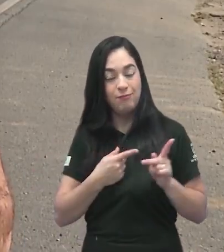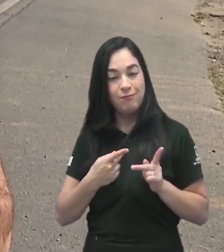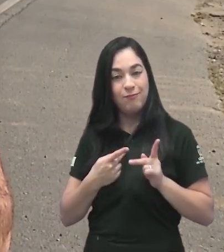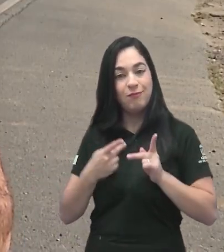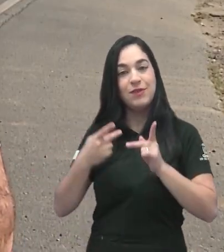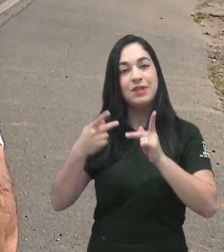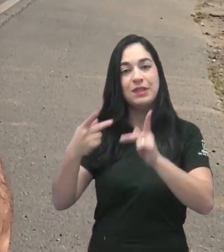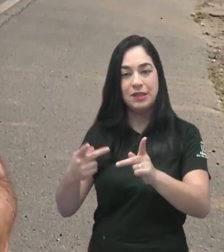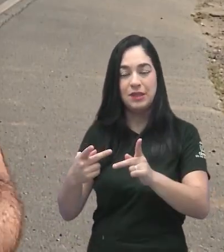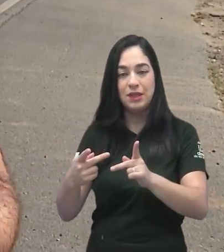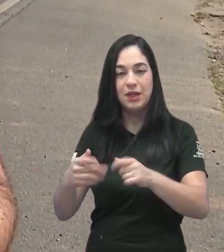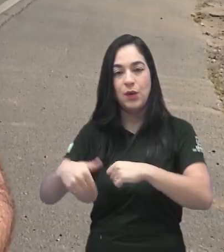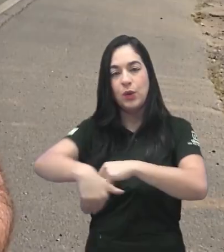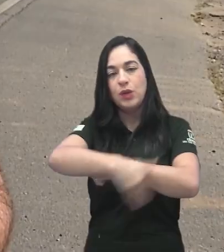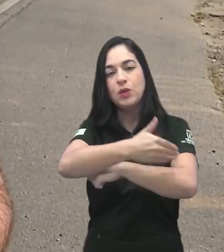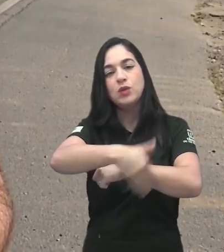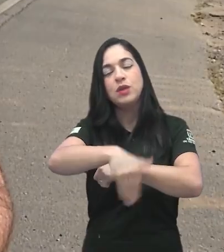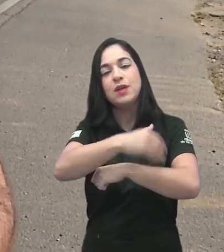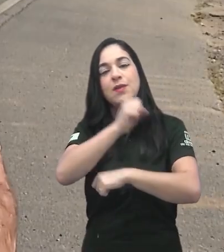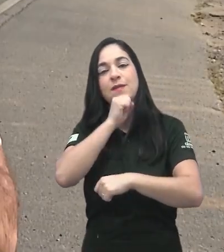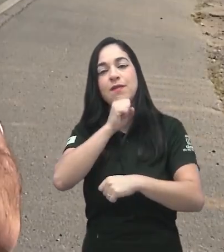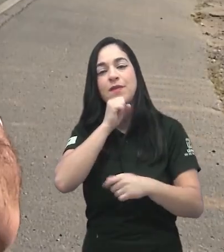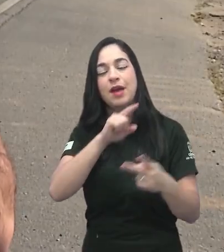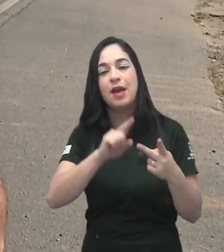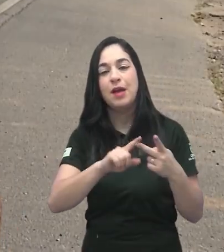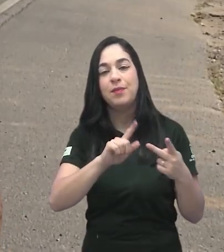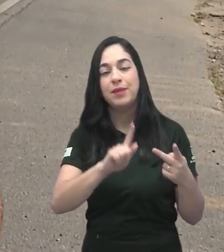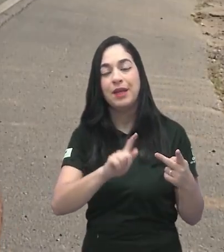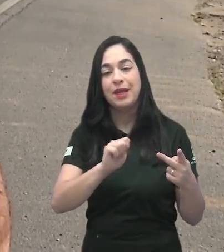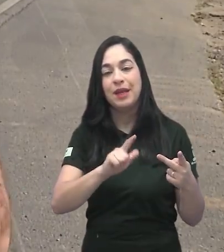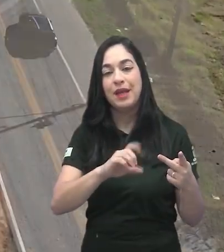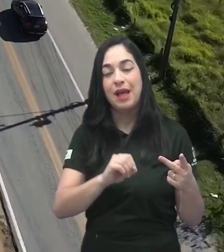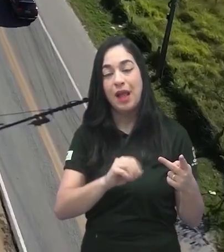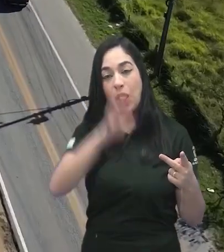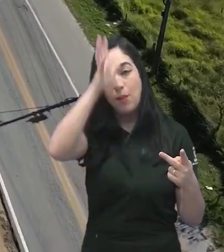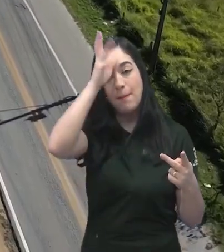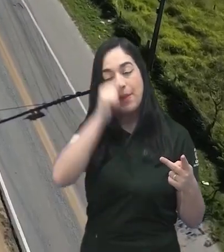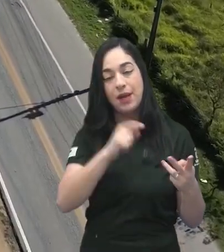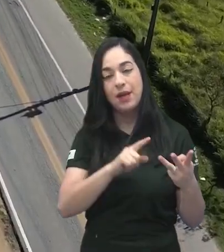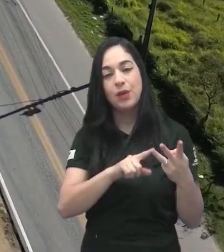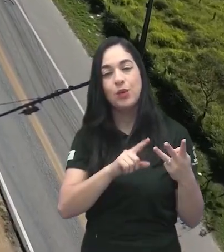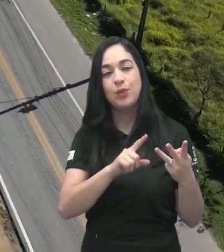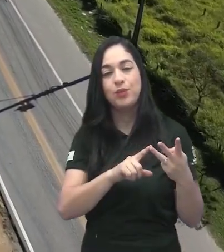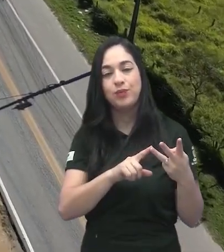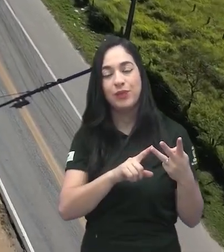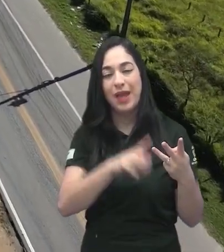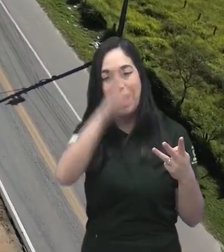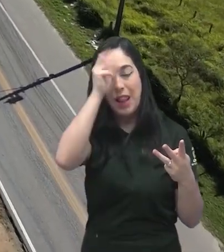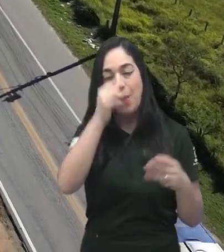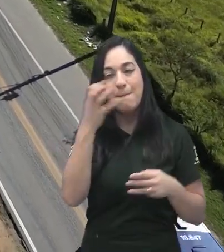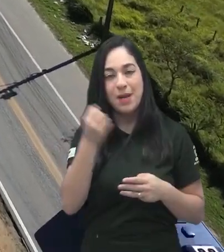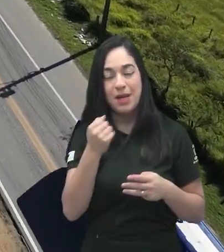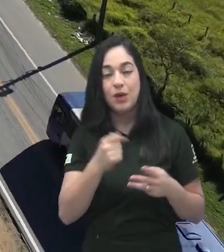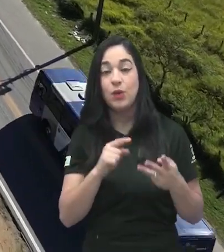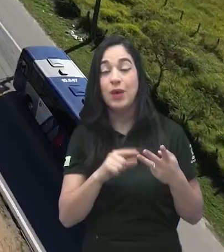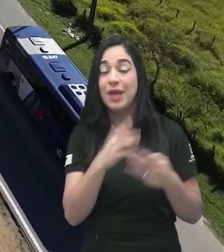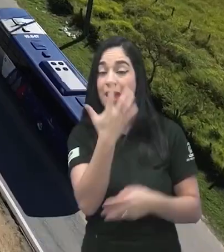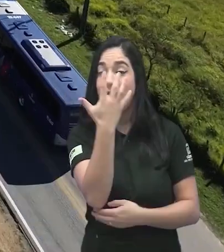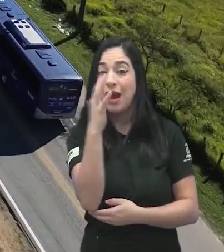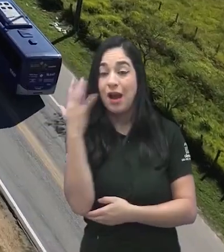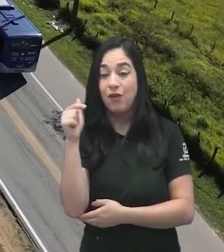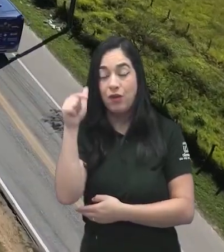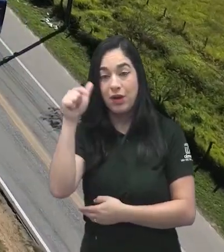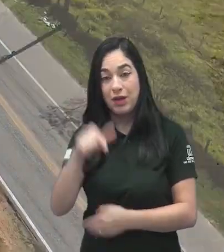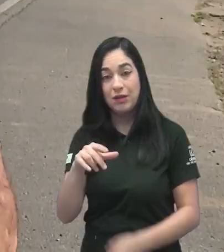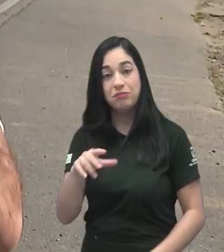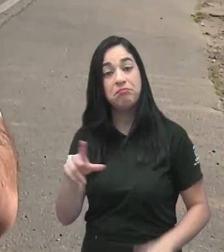Eugênio de Melo. Seguindo pela Estrada Velha, passamos por Galo Branco e pelo Jequitibá Rosa, árvore centenária que guarda a